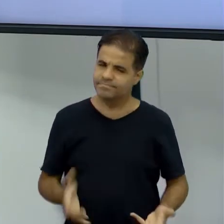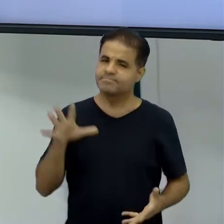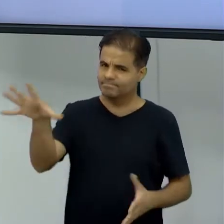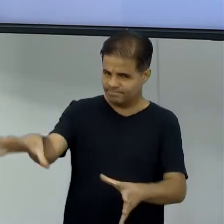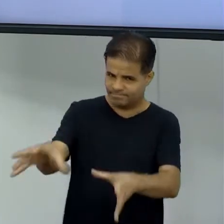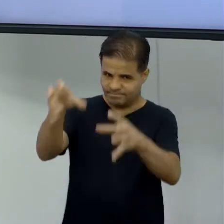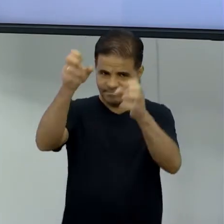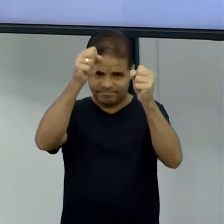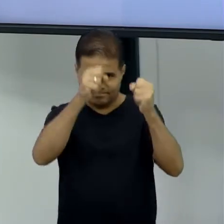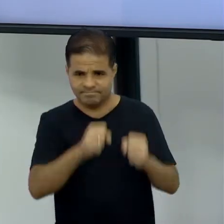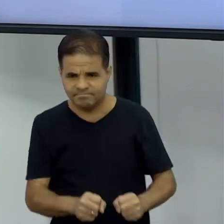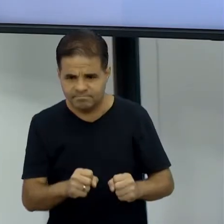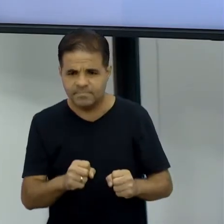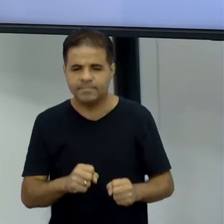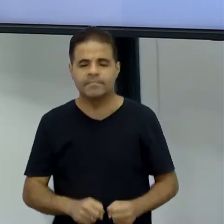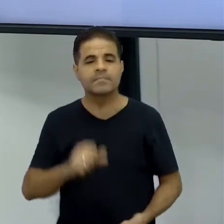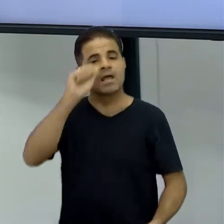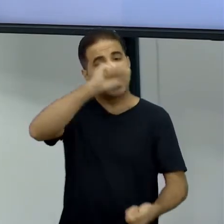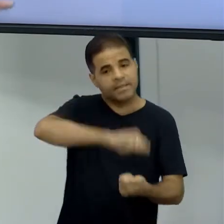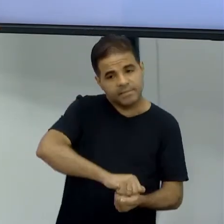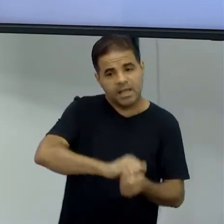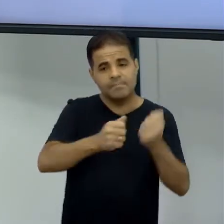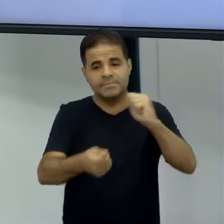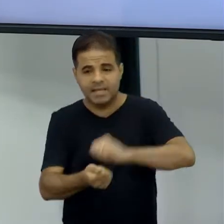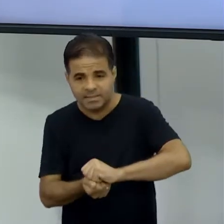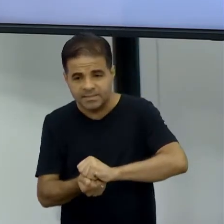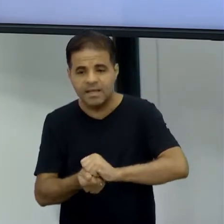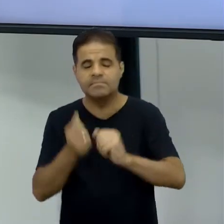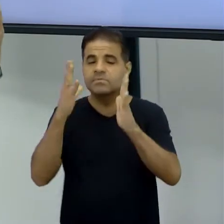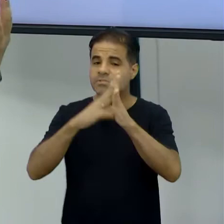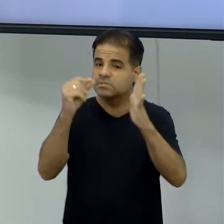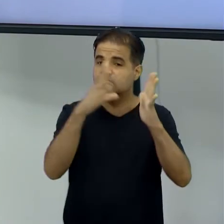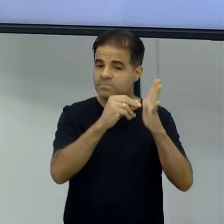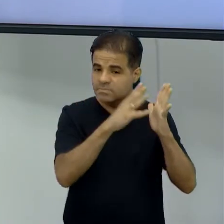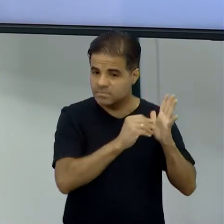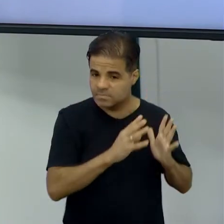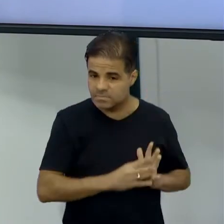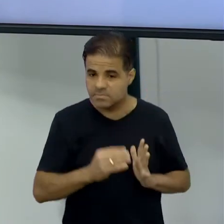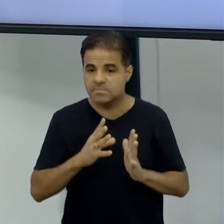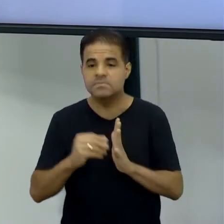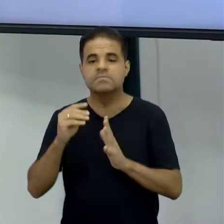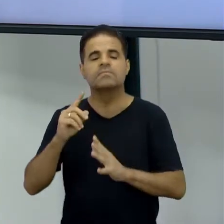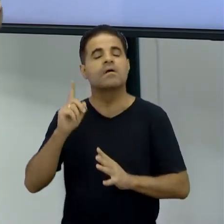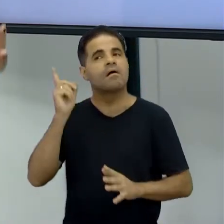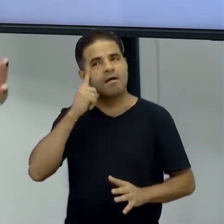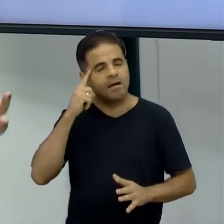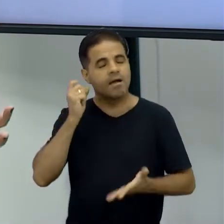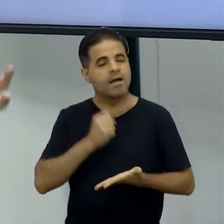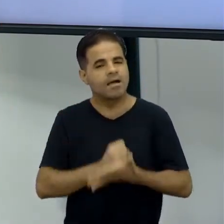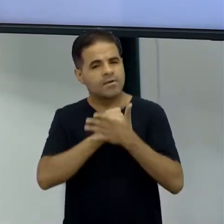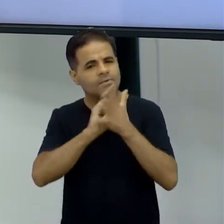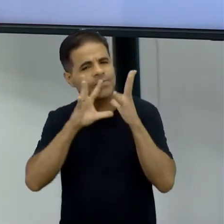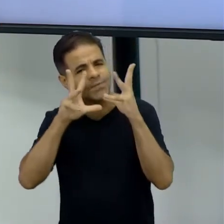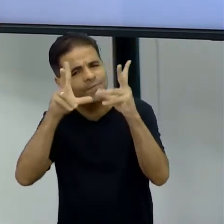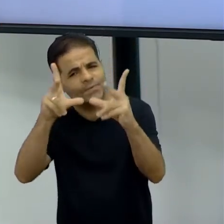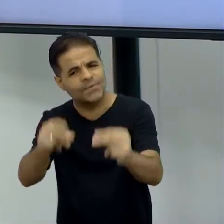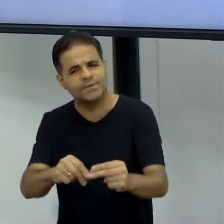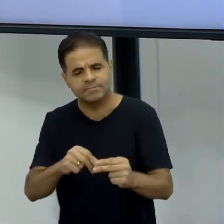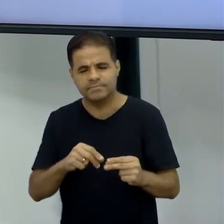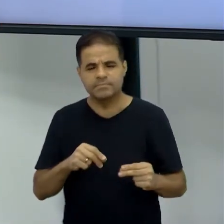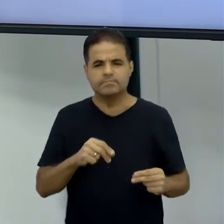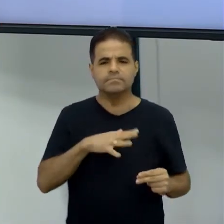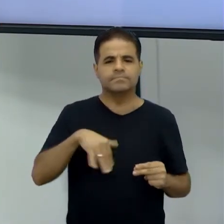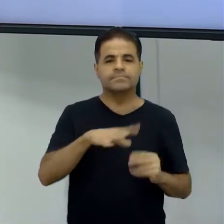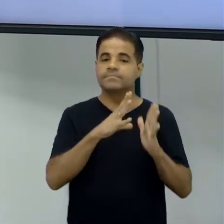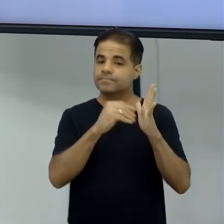com a deficiência e adapta às modalidades convencionais, mas o levar todos para